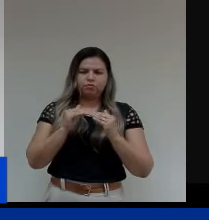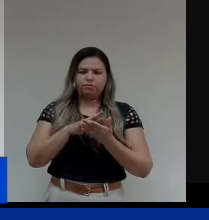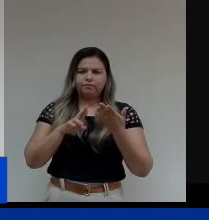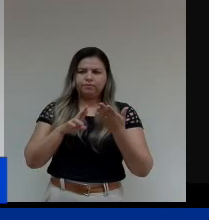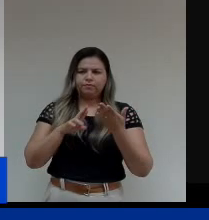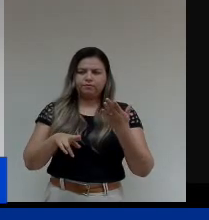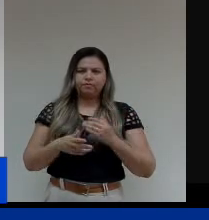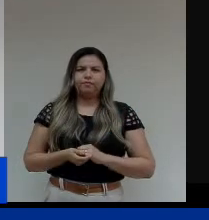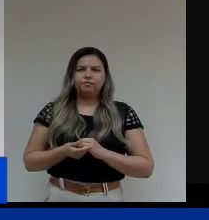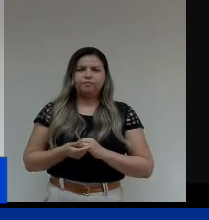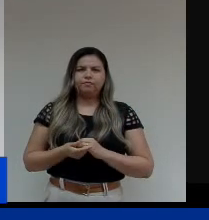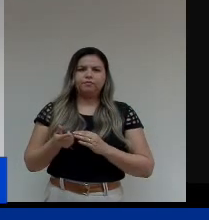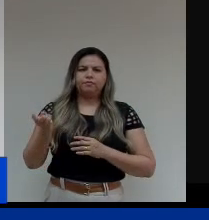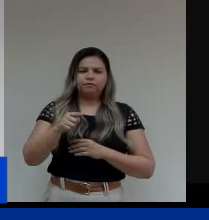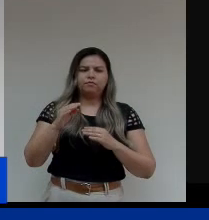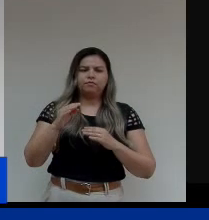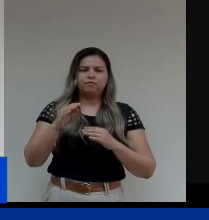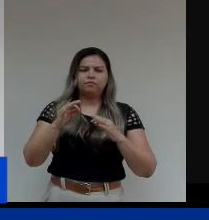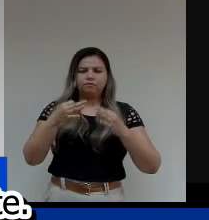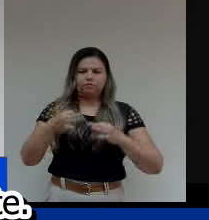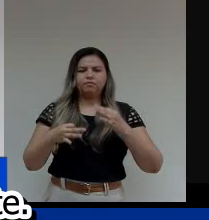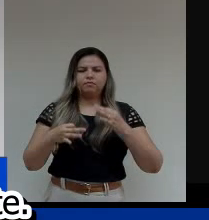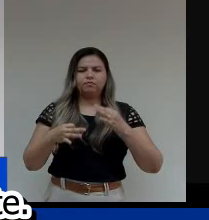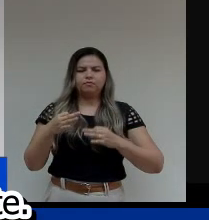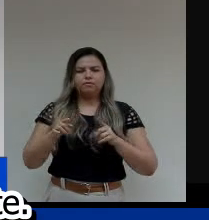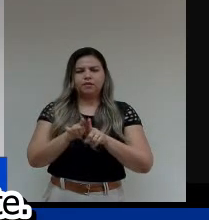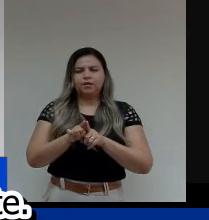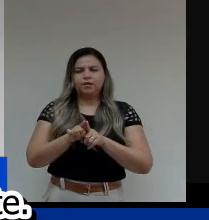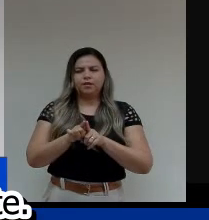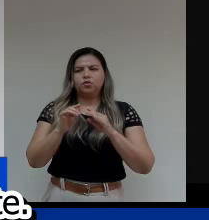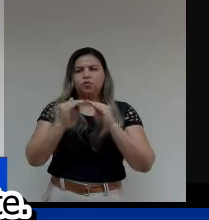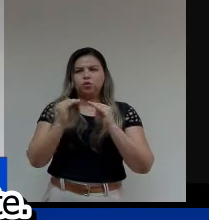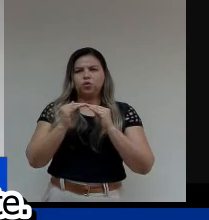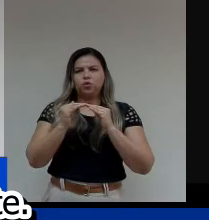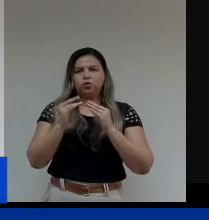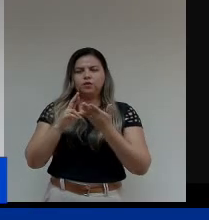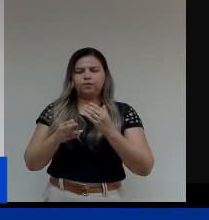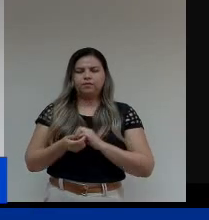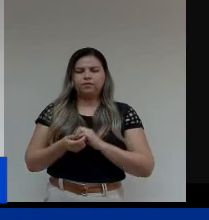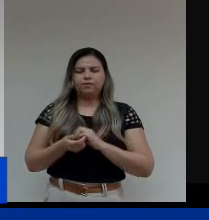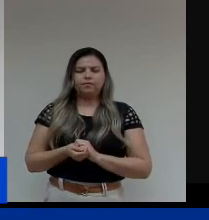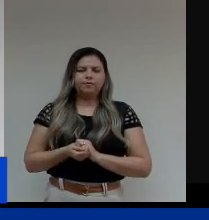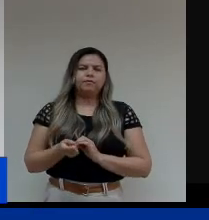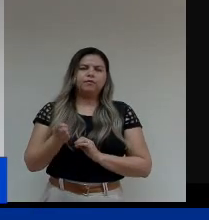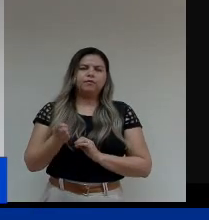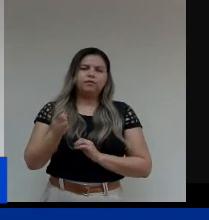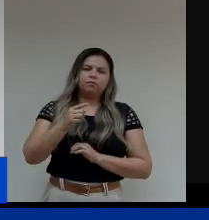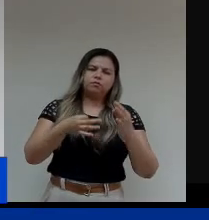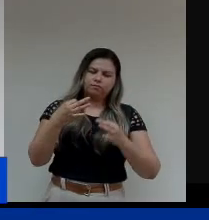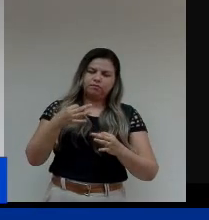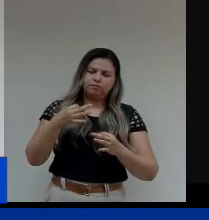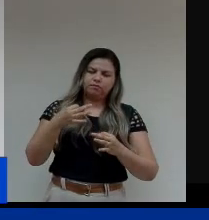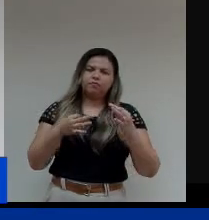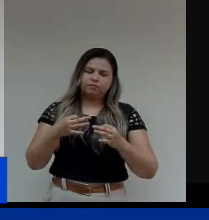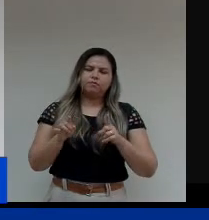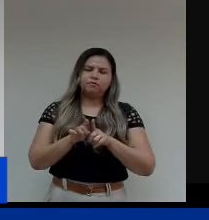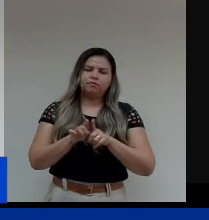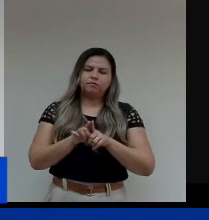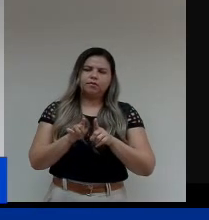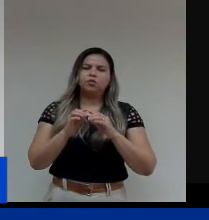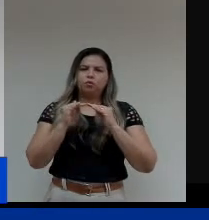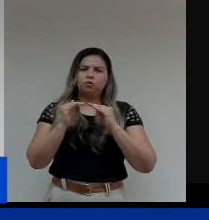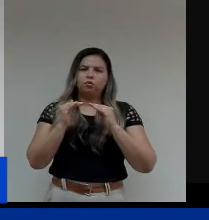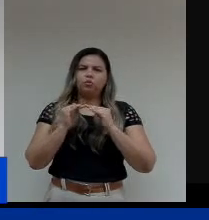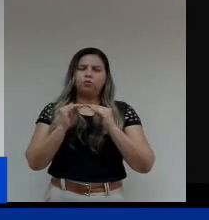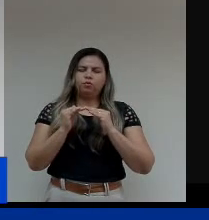presidente. Juiz Anselmo Gonçalves. Também acompanho o relator, senhor presidente. Juíza Tina Souza. Acompanho o